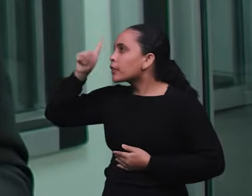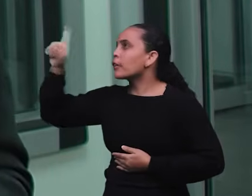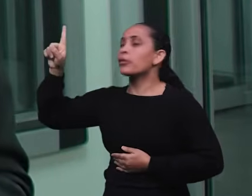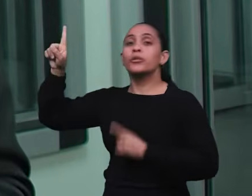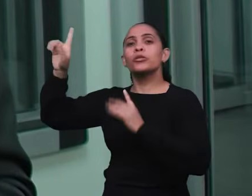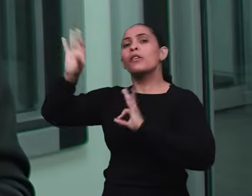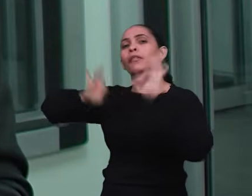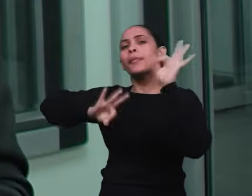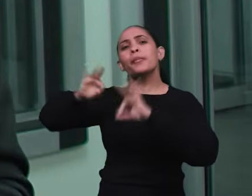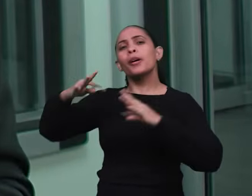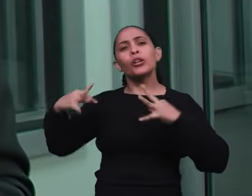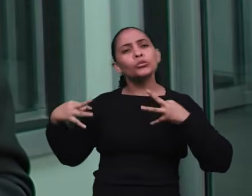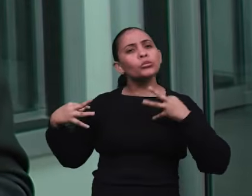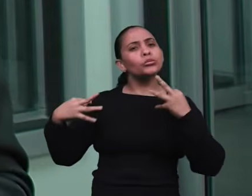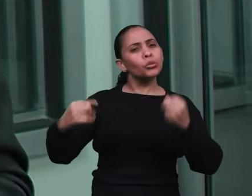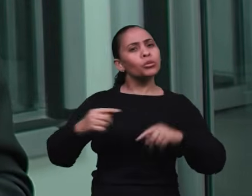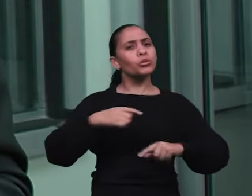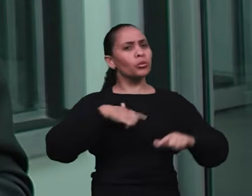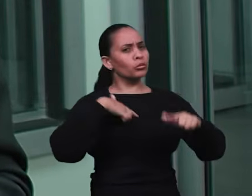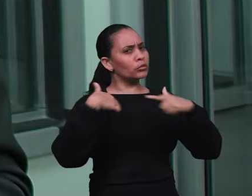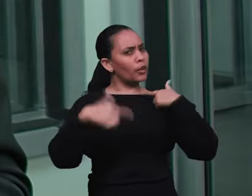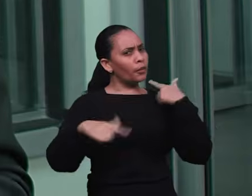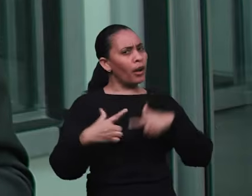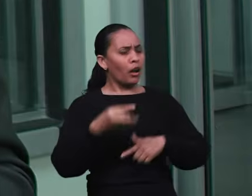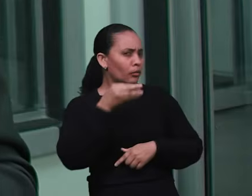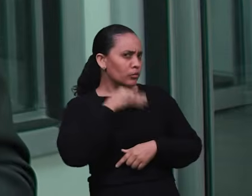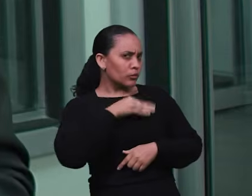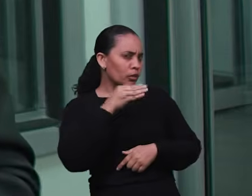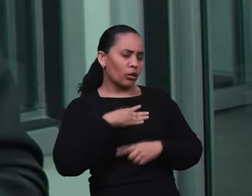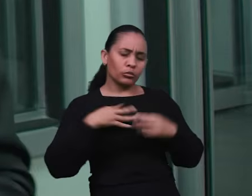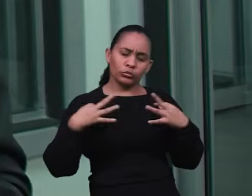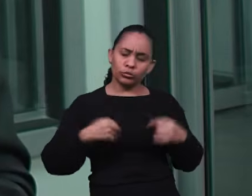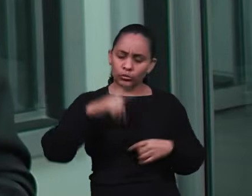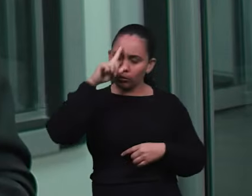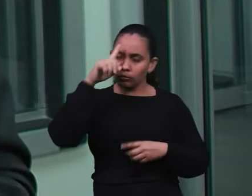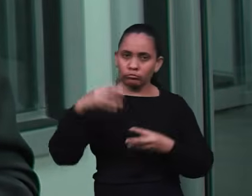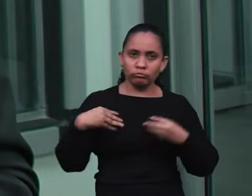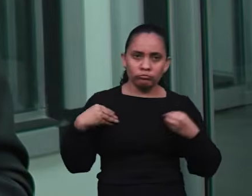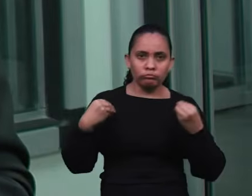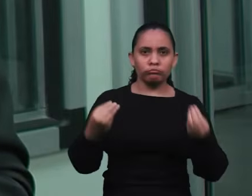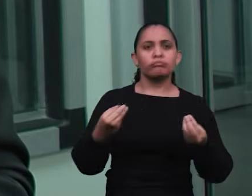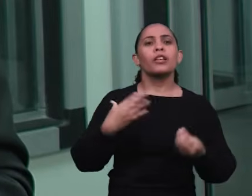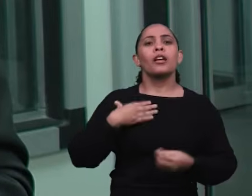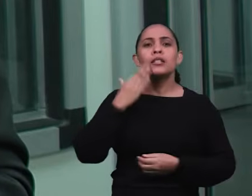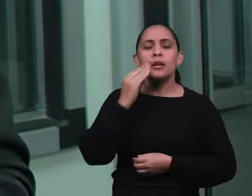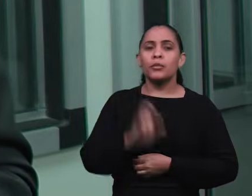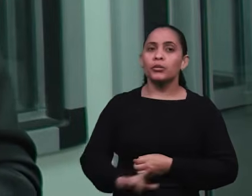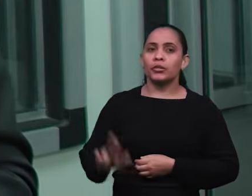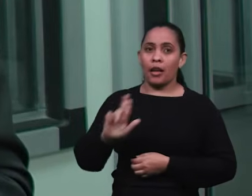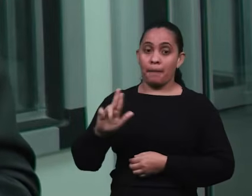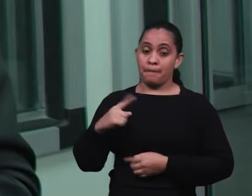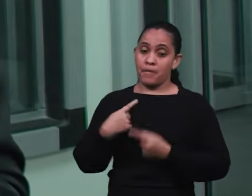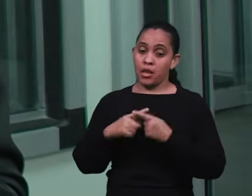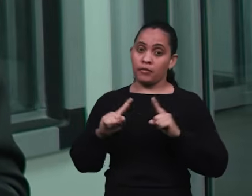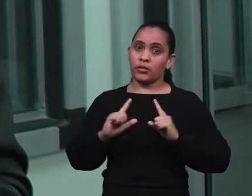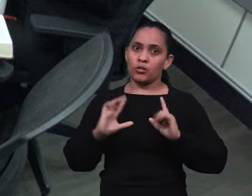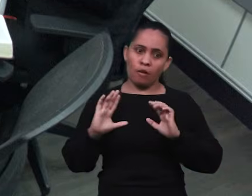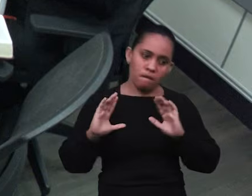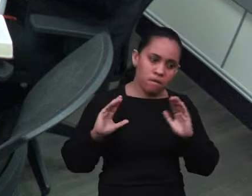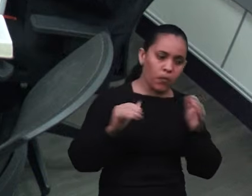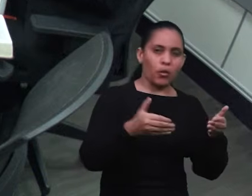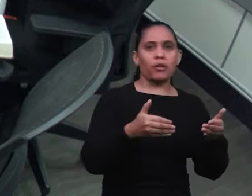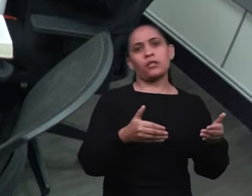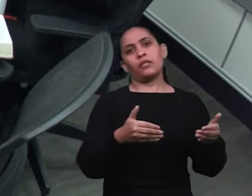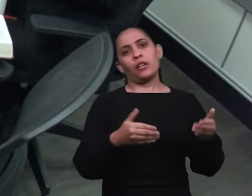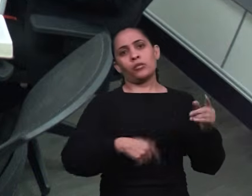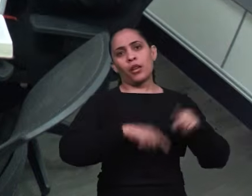o Senhor nos deu. O seu trabalho que você ganha, o Senhor te deu. É saber usar isso aí, não colocar isso em primeiro lugar. Muito bom, Moisés.